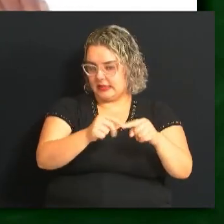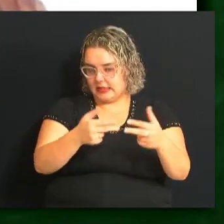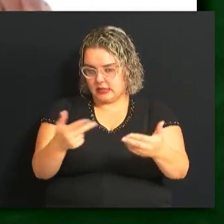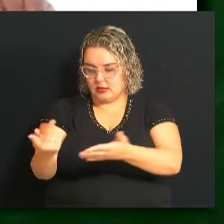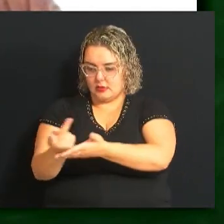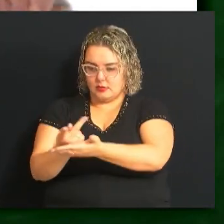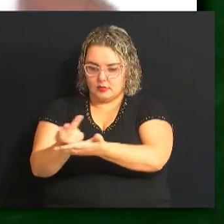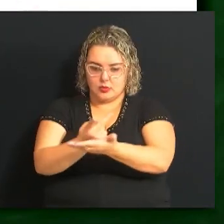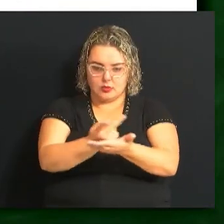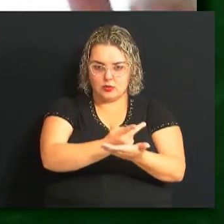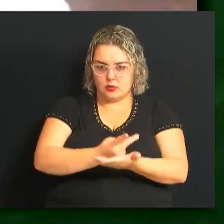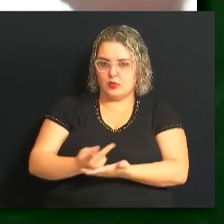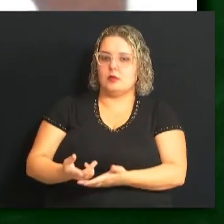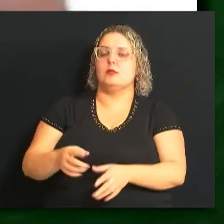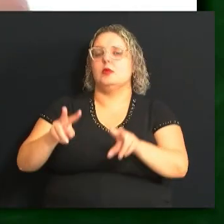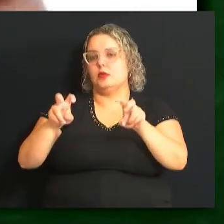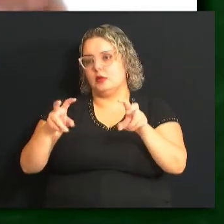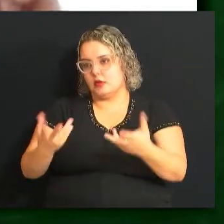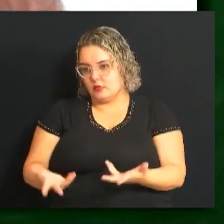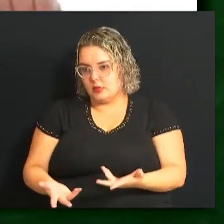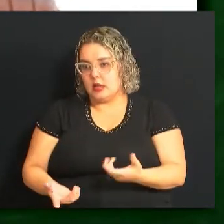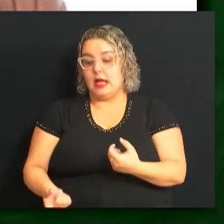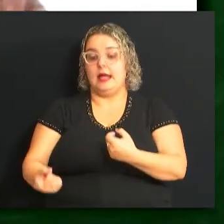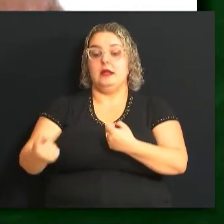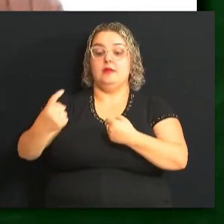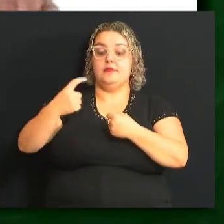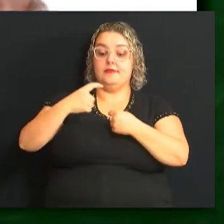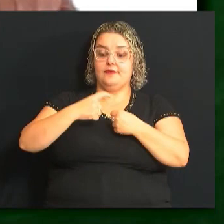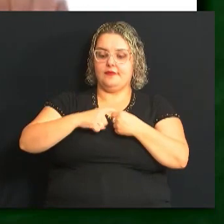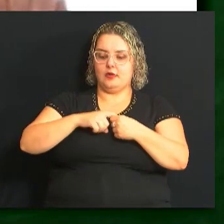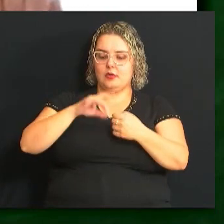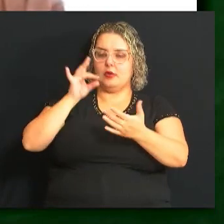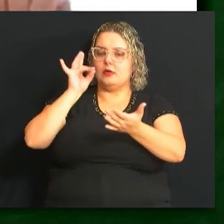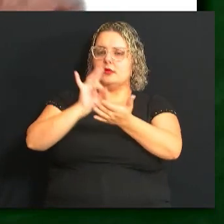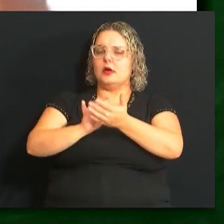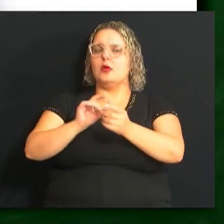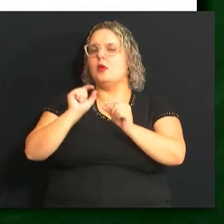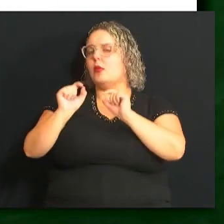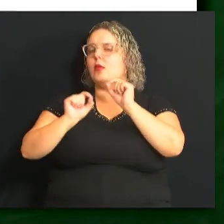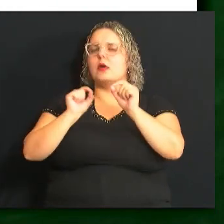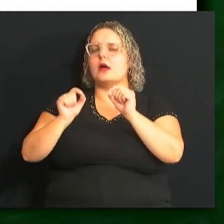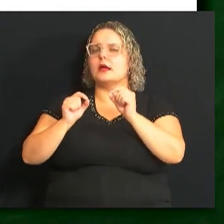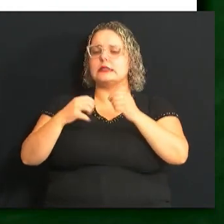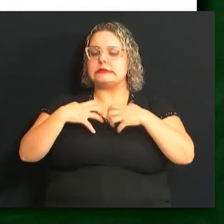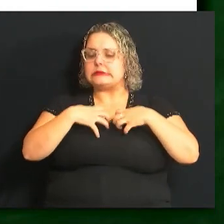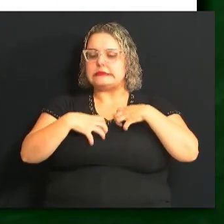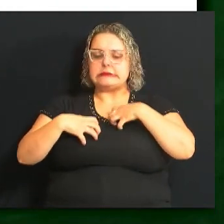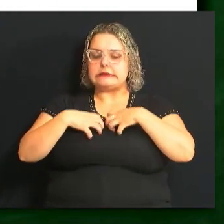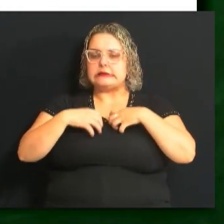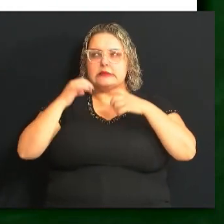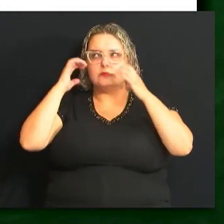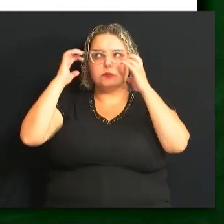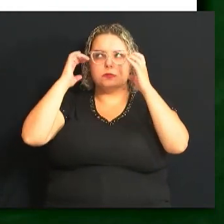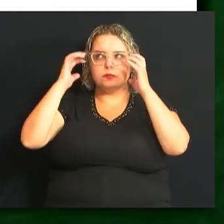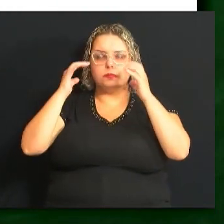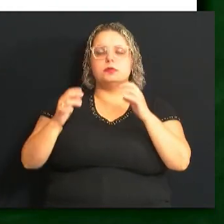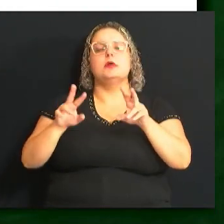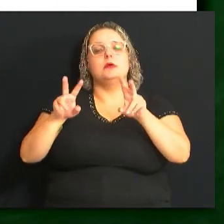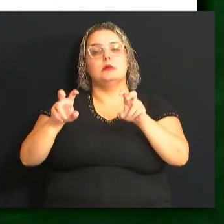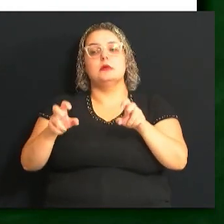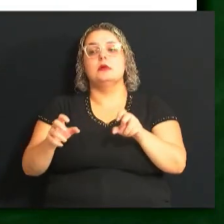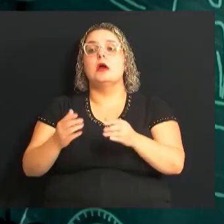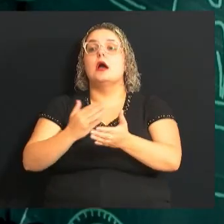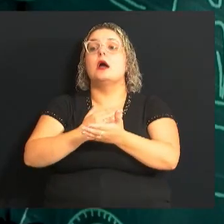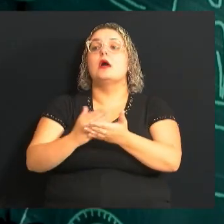sua realidade, pensa no que te intriga nesse tema e começa a fazer, então, o que a gente chama de problematização